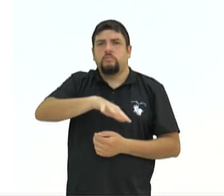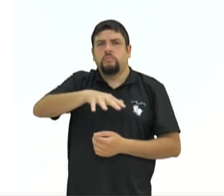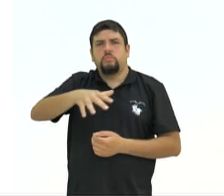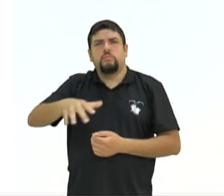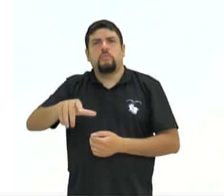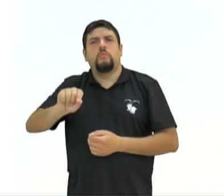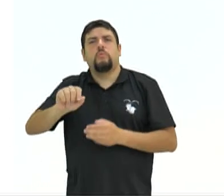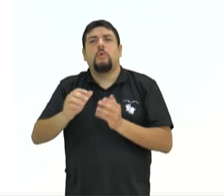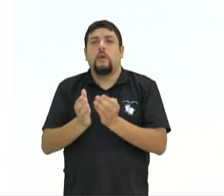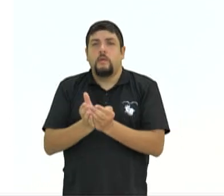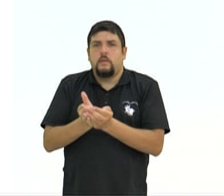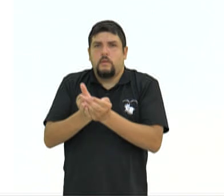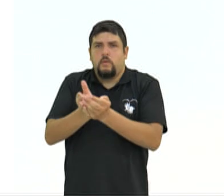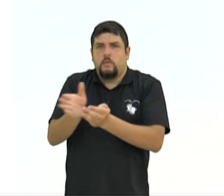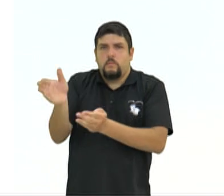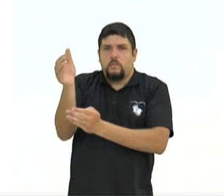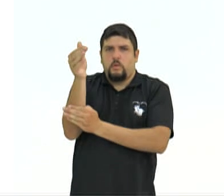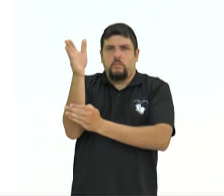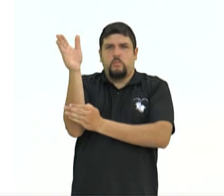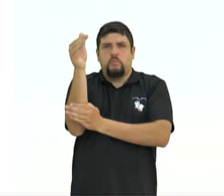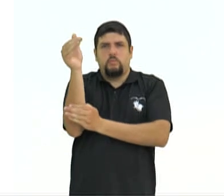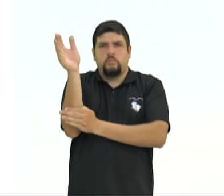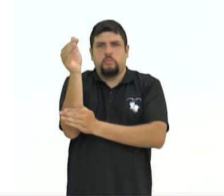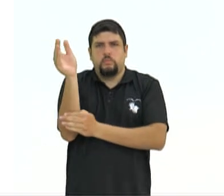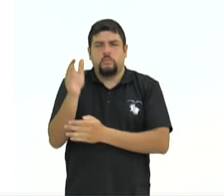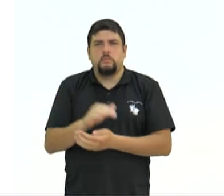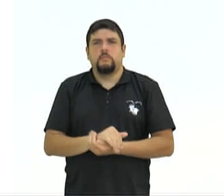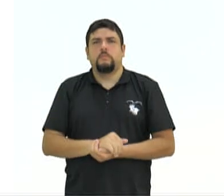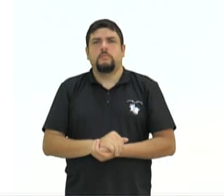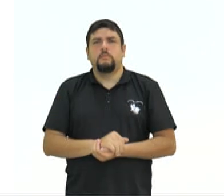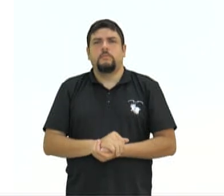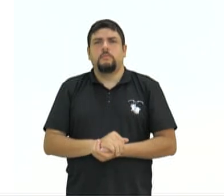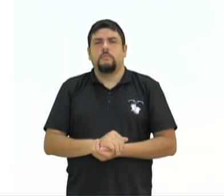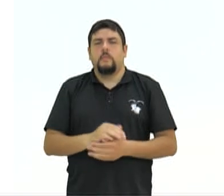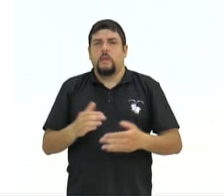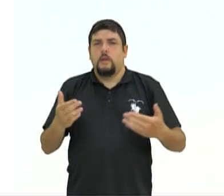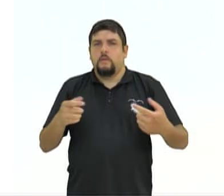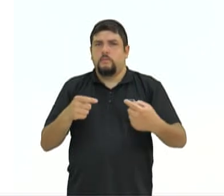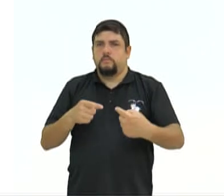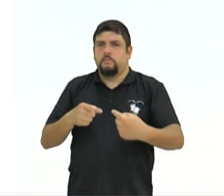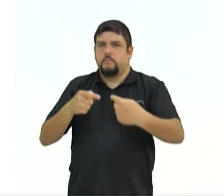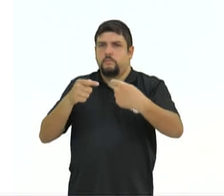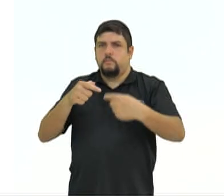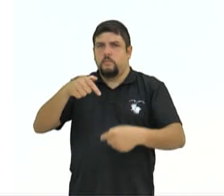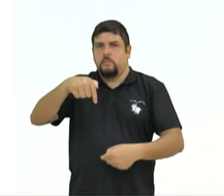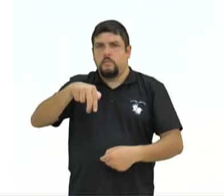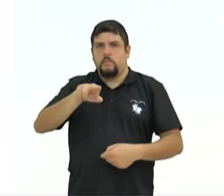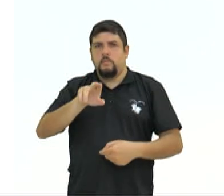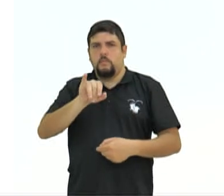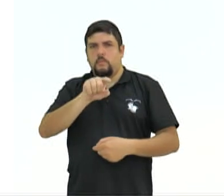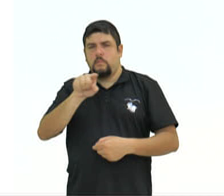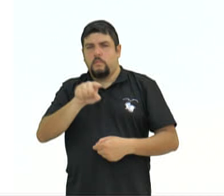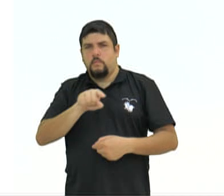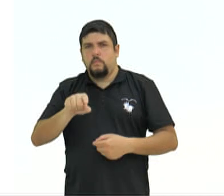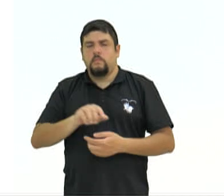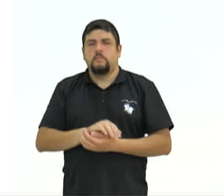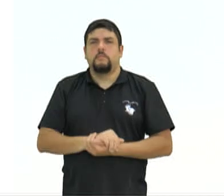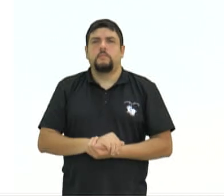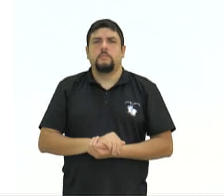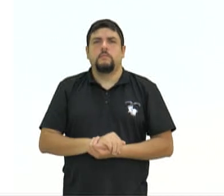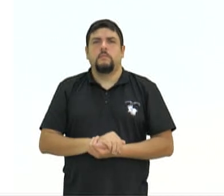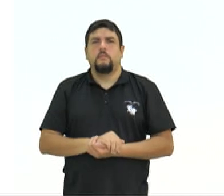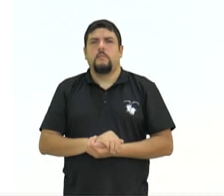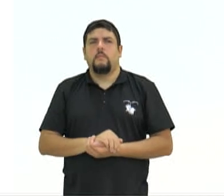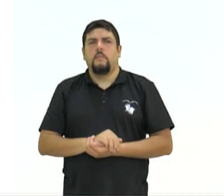vela, né? Letra D. Bien? Vamos para o nosso quiz agora. Em que deporte se marca